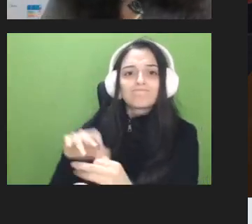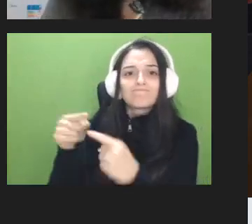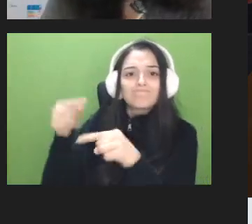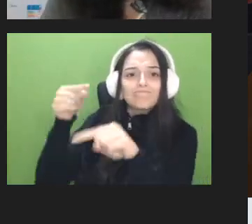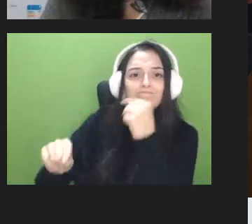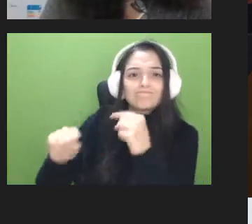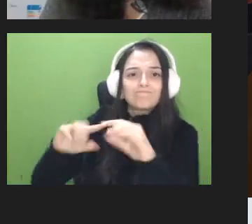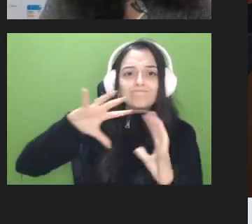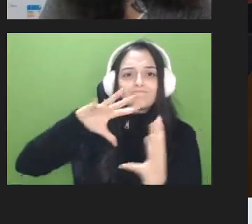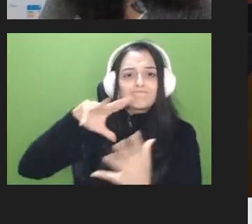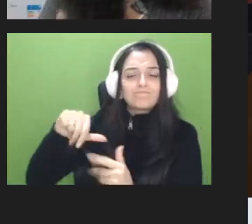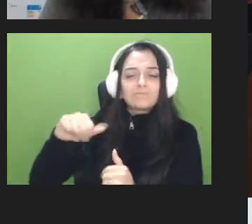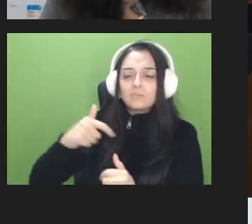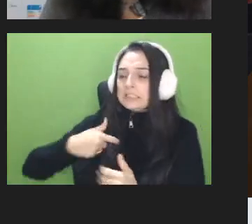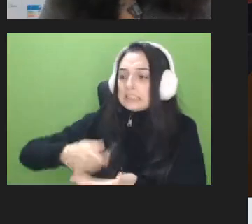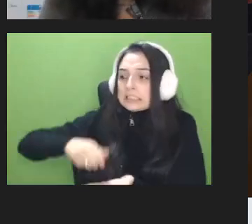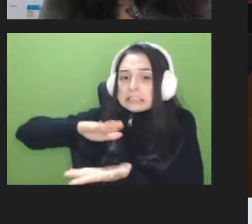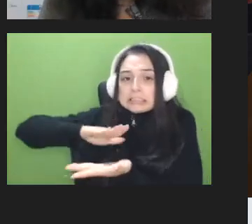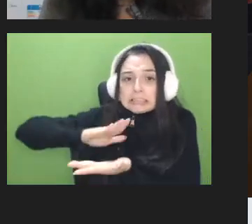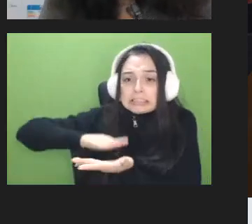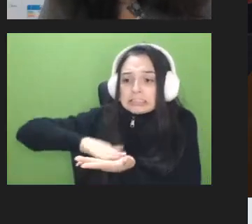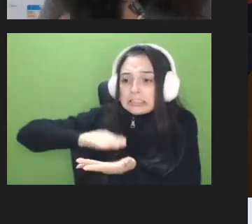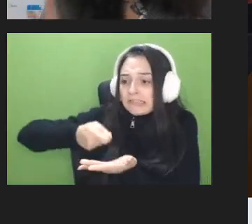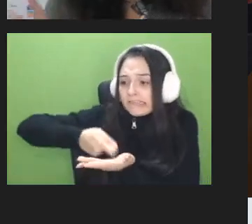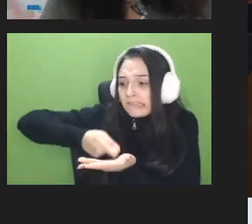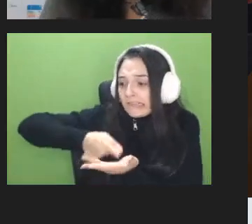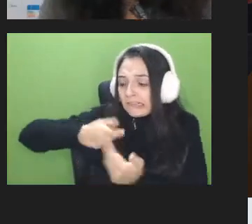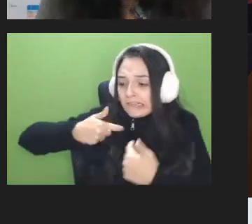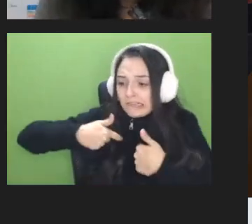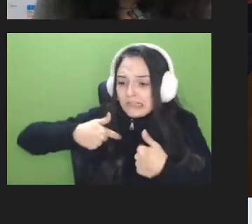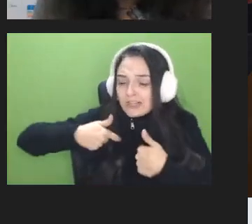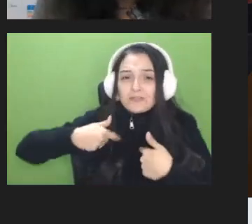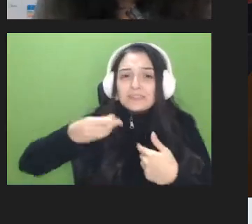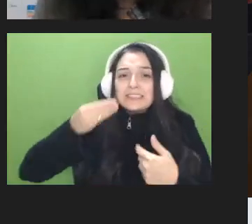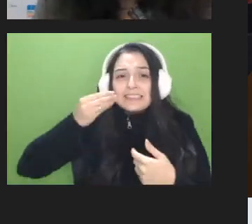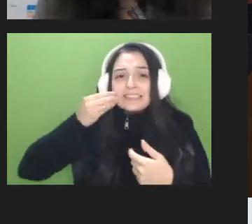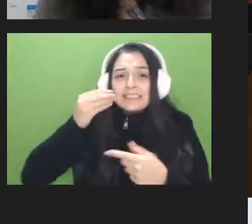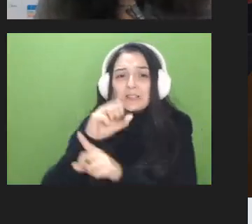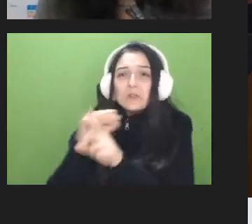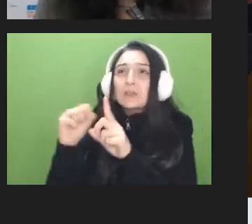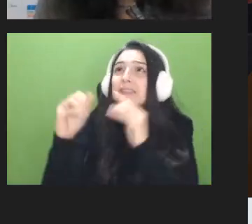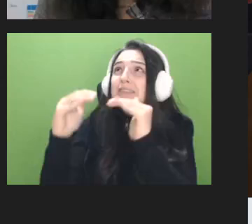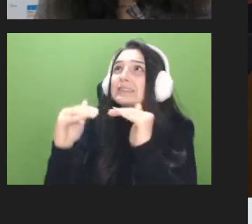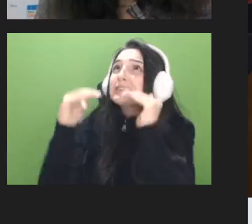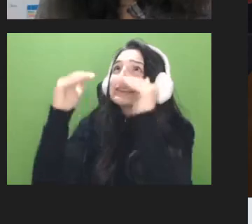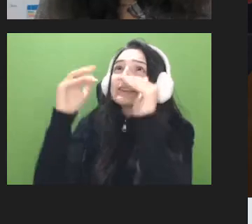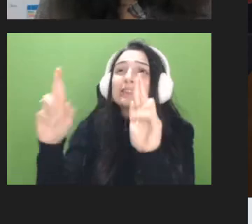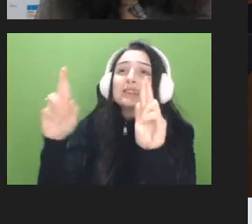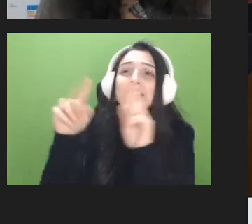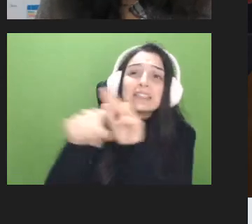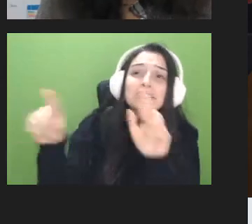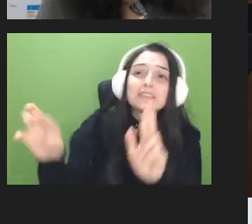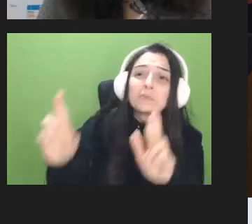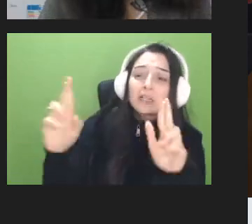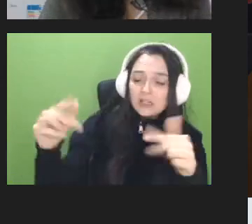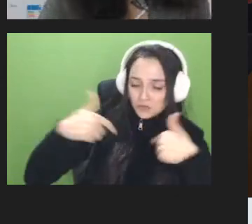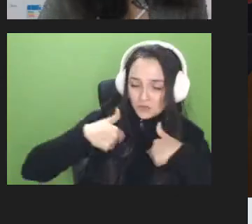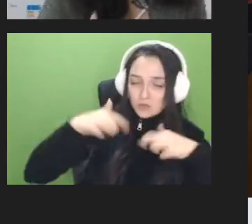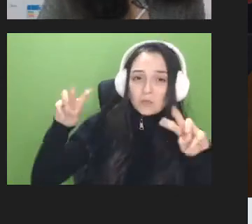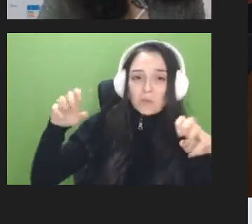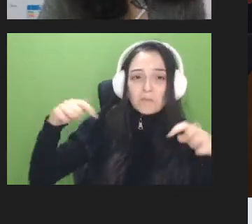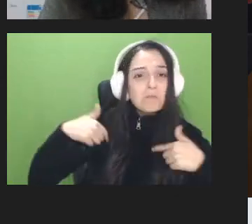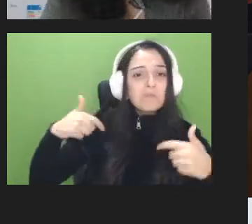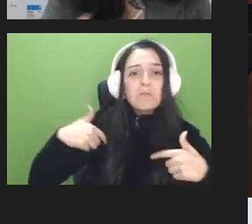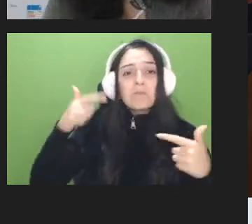contexto para atingir uma expectativa social que eu nem sei exatamente qual é, né? Porque também é uma característica